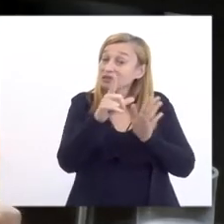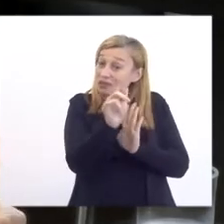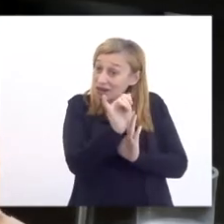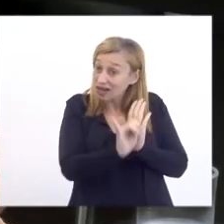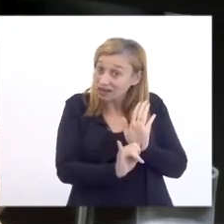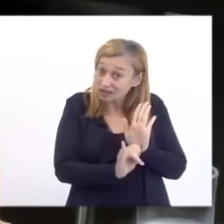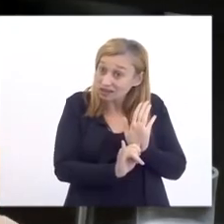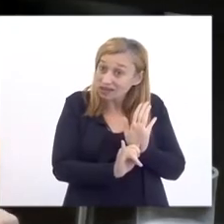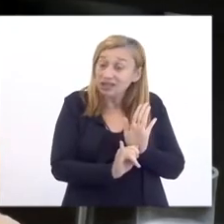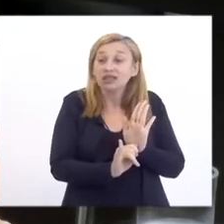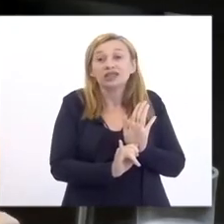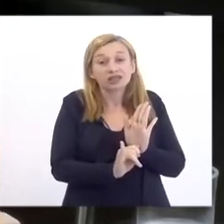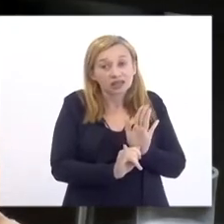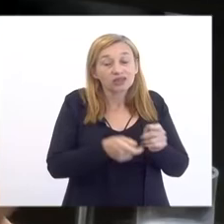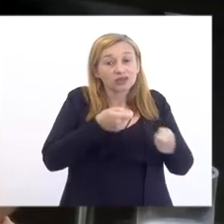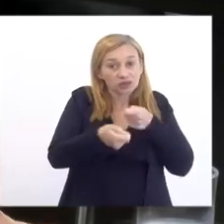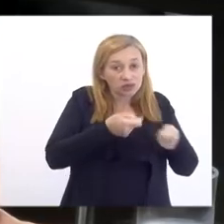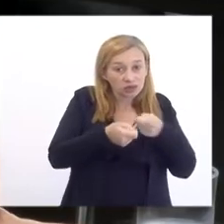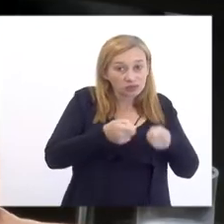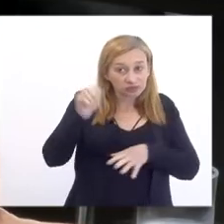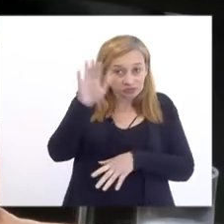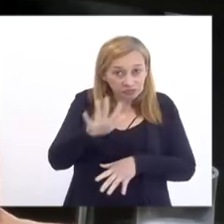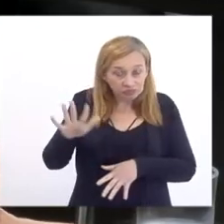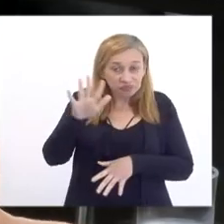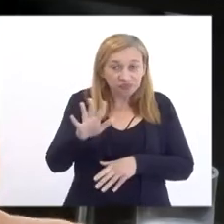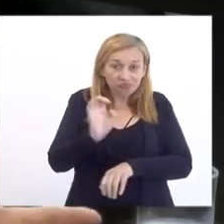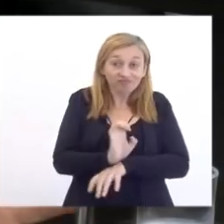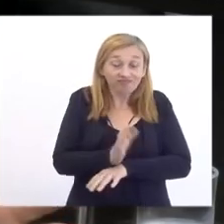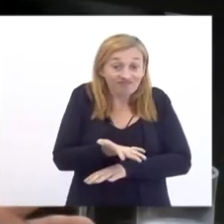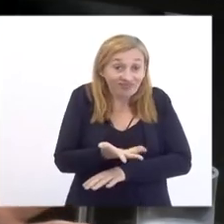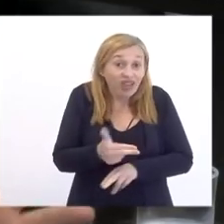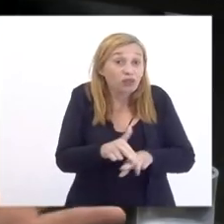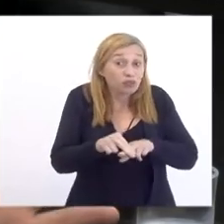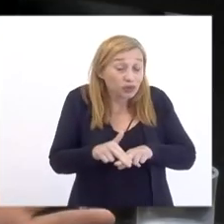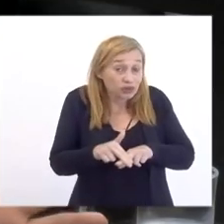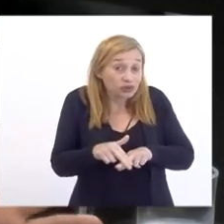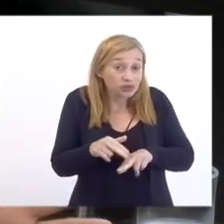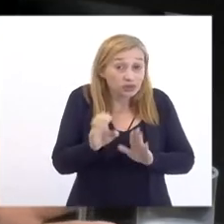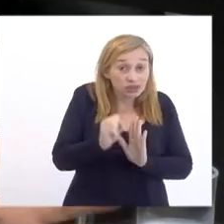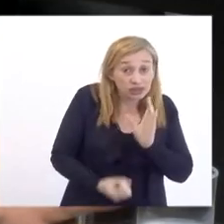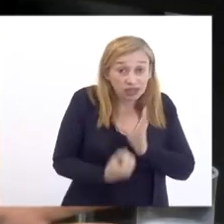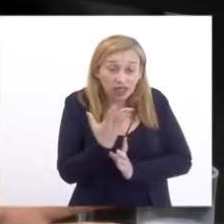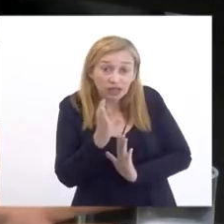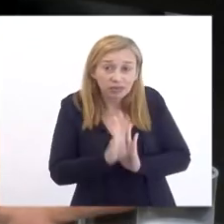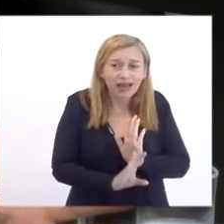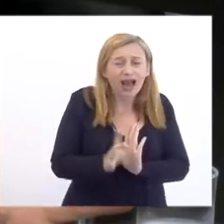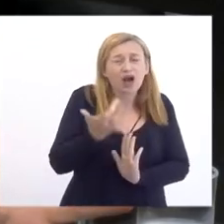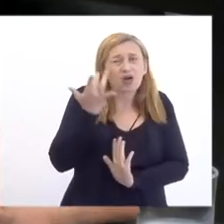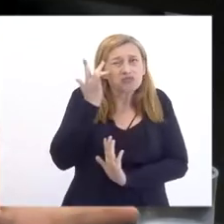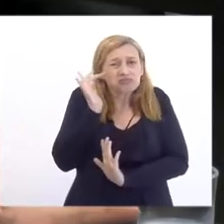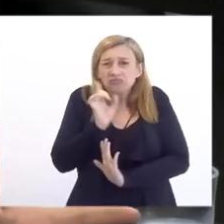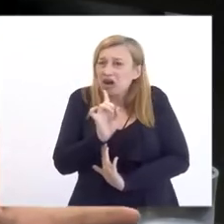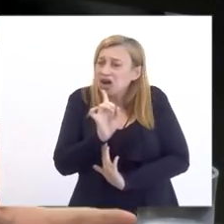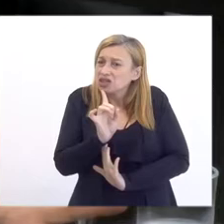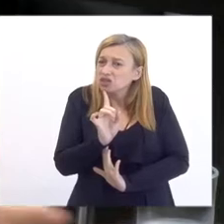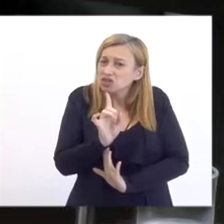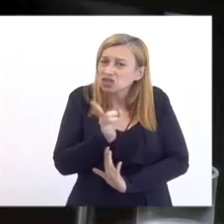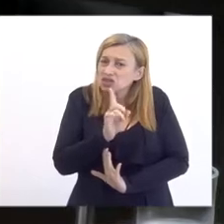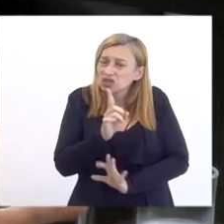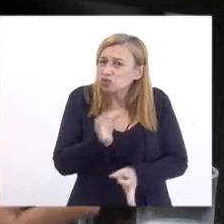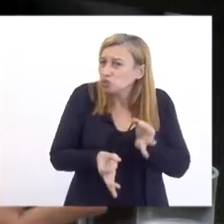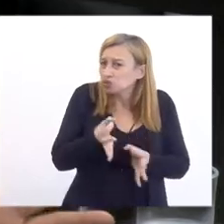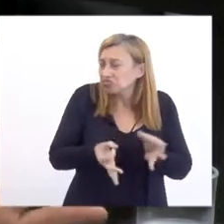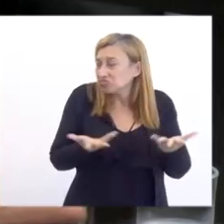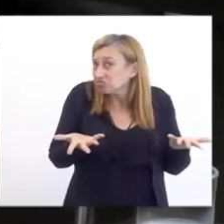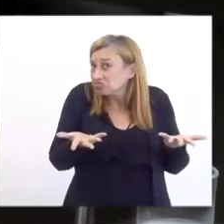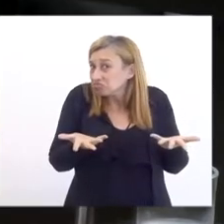da Controladoria Geral do Estado. Por isso fiz emenda. Agora, eu não acho que seja injurídica, só isso.